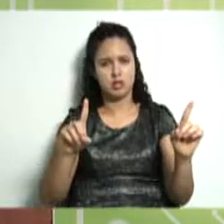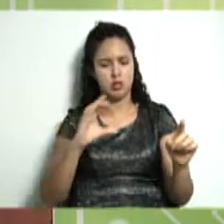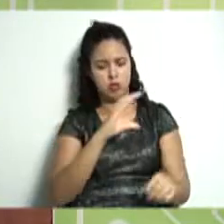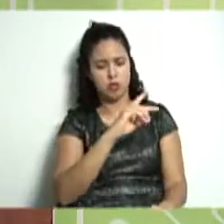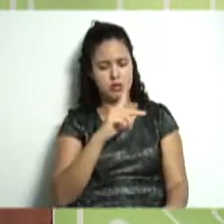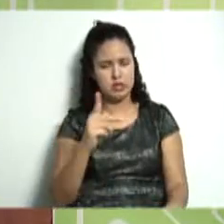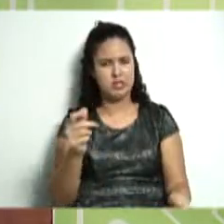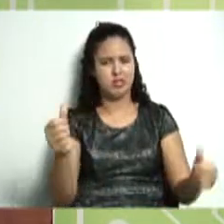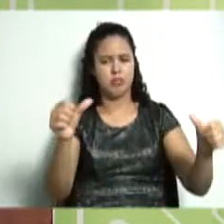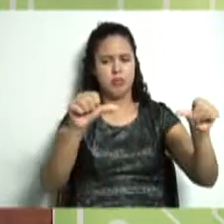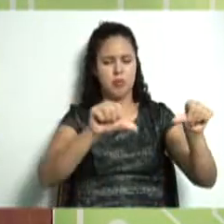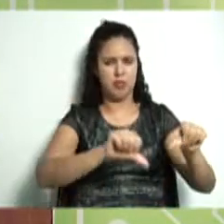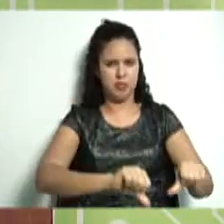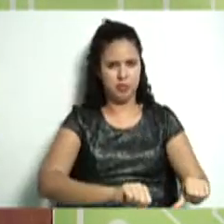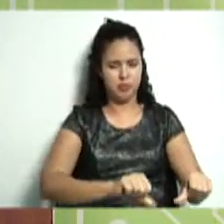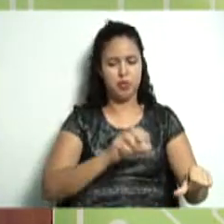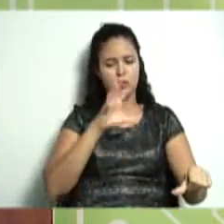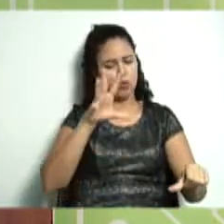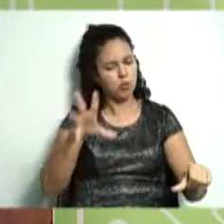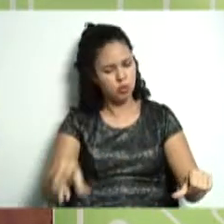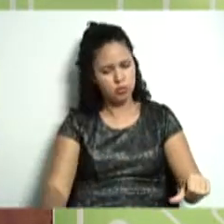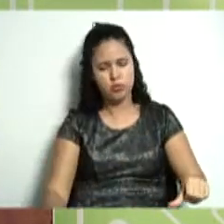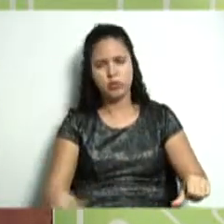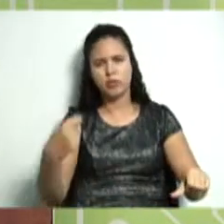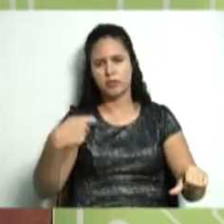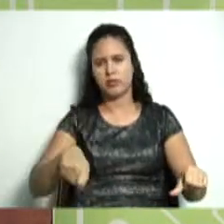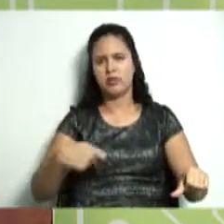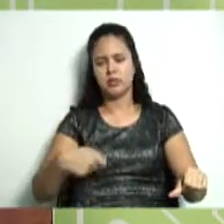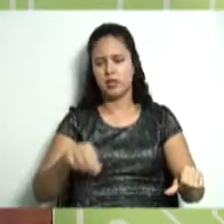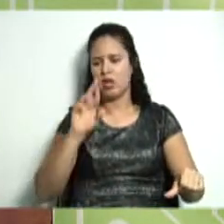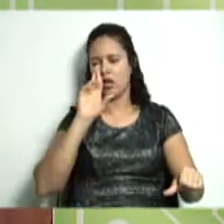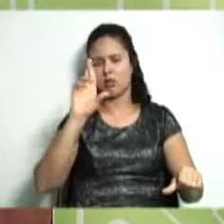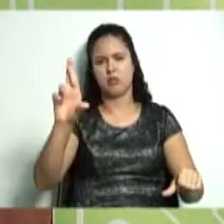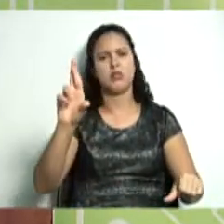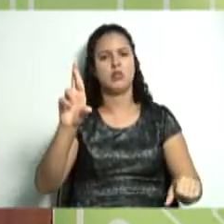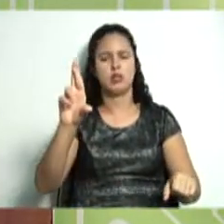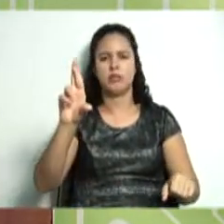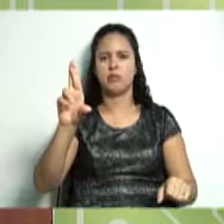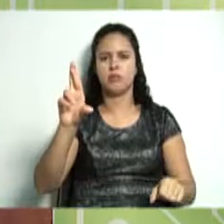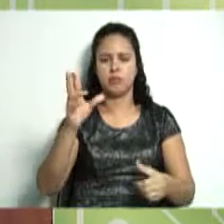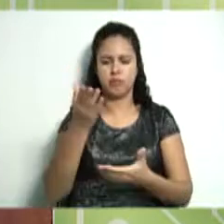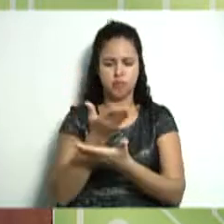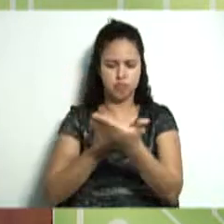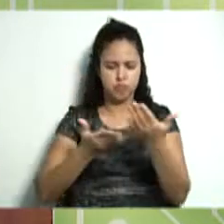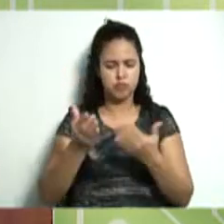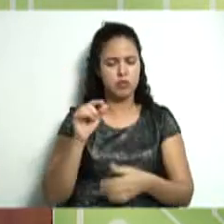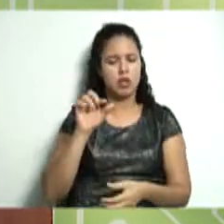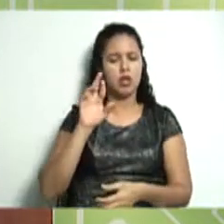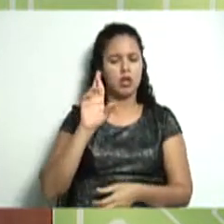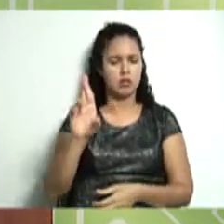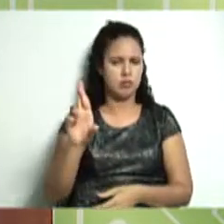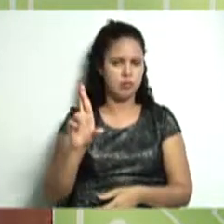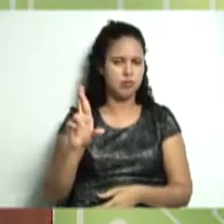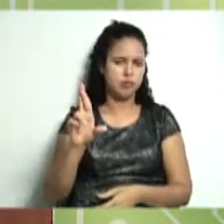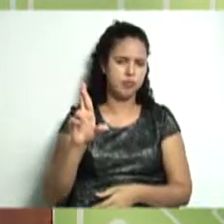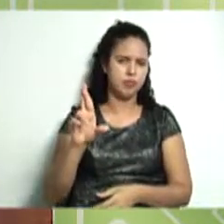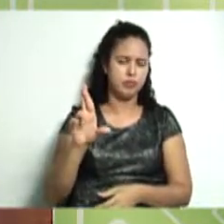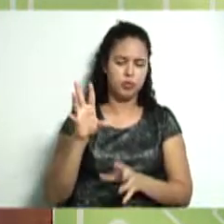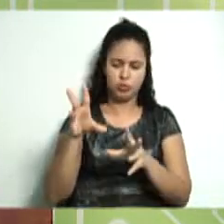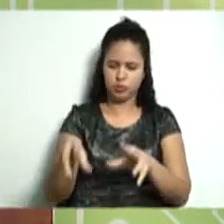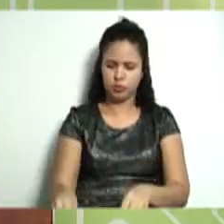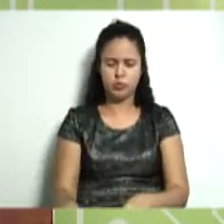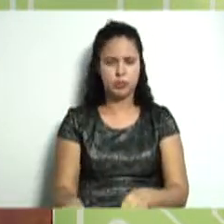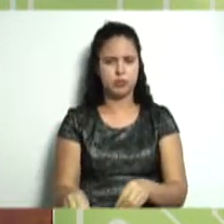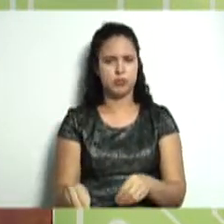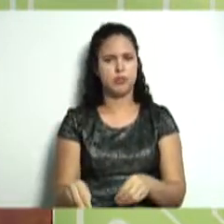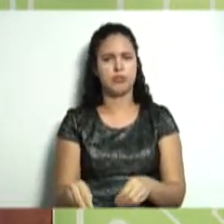mal, também todos devem ser responsabilizados por essa dificuldade financeira